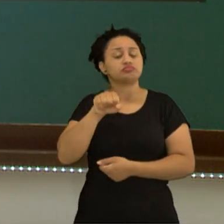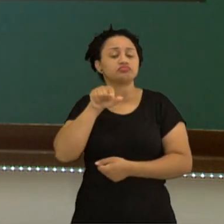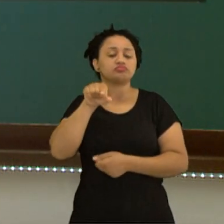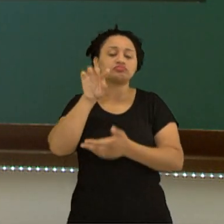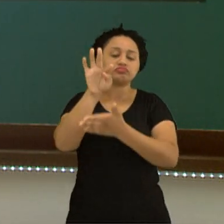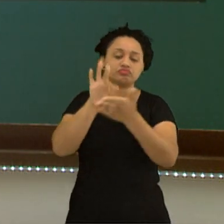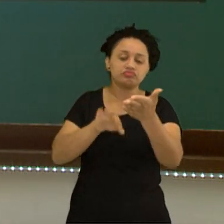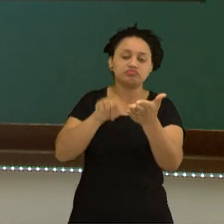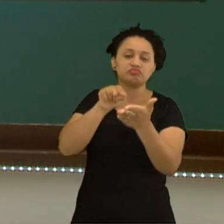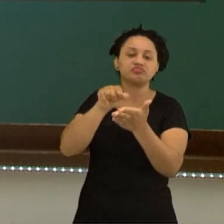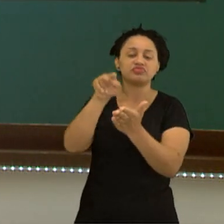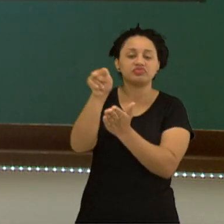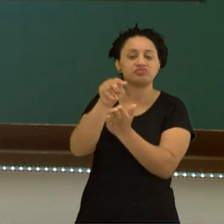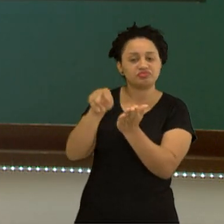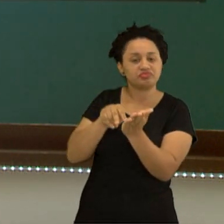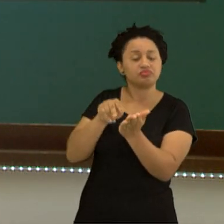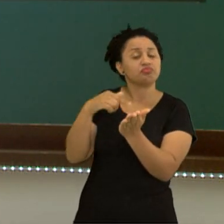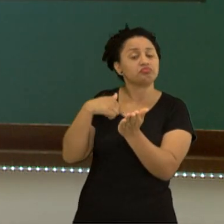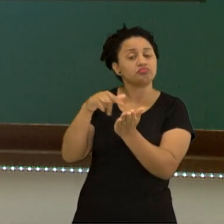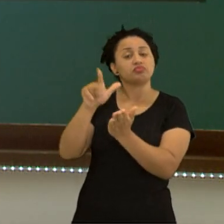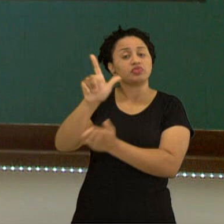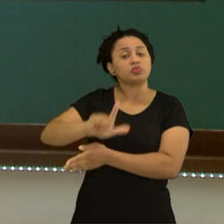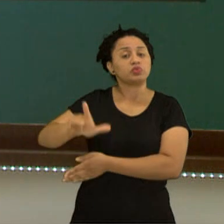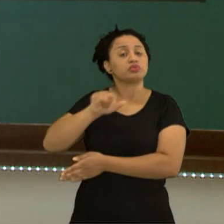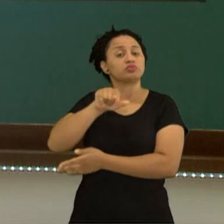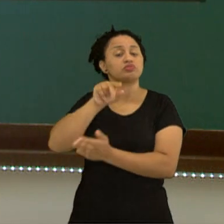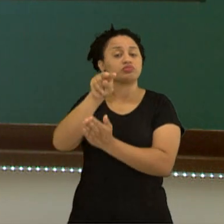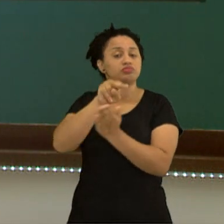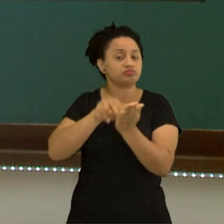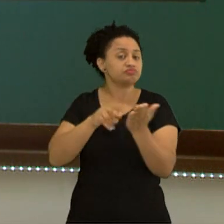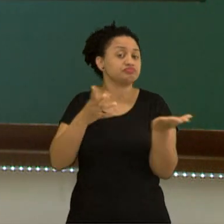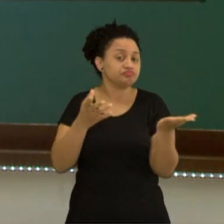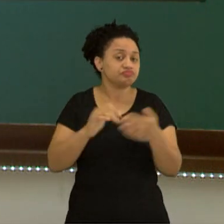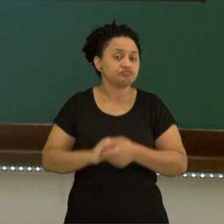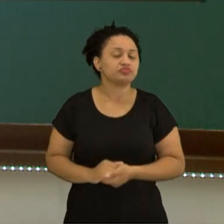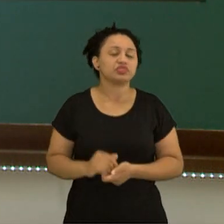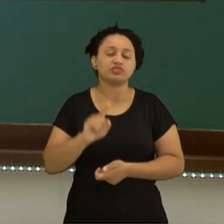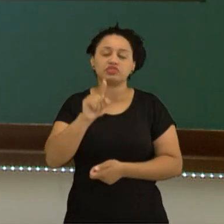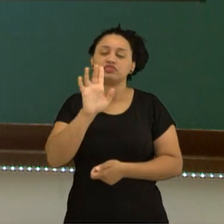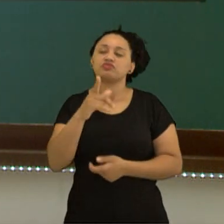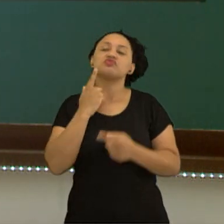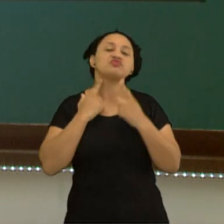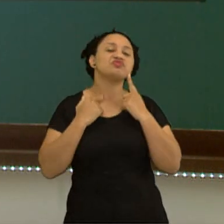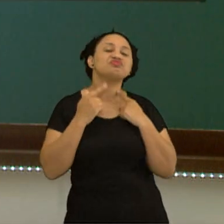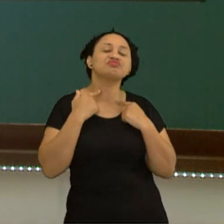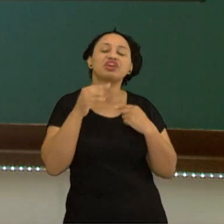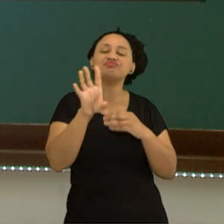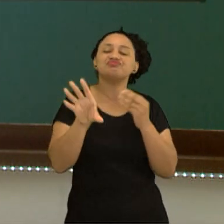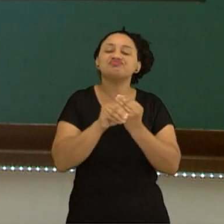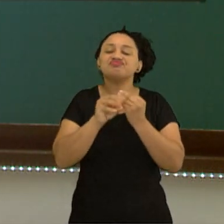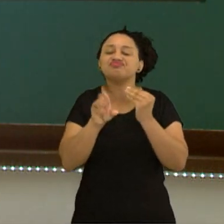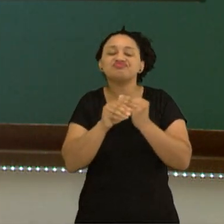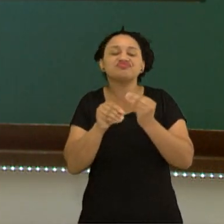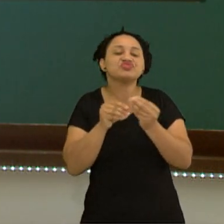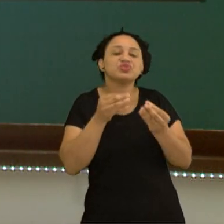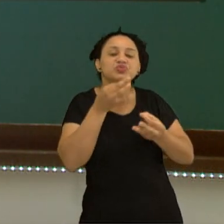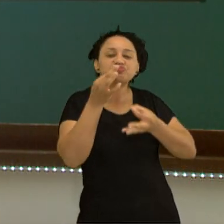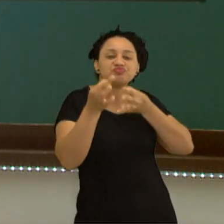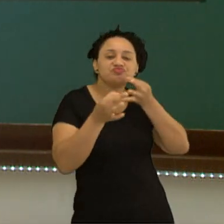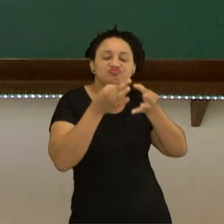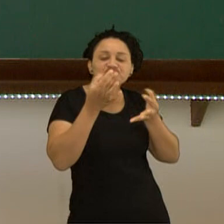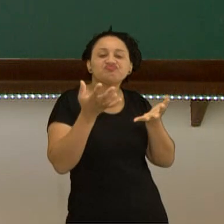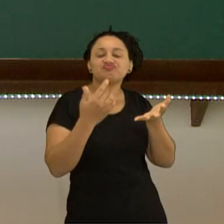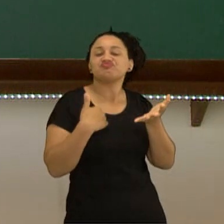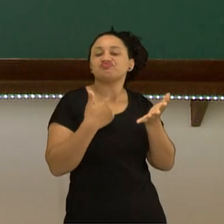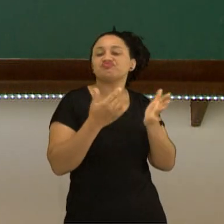texto que você leu, a essa obra literária, você já teve a vontade de acrescentar um assunto,